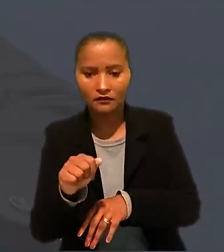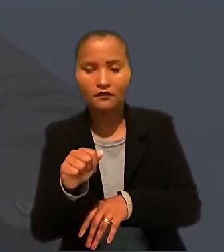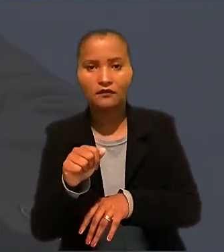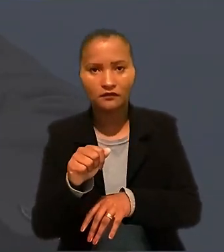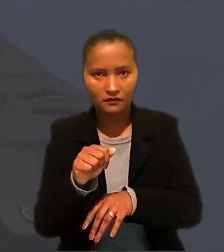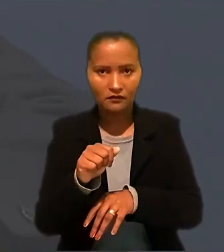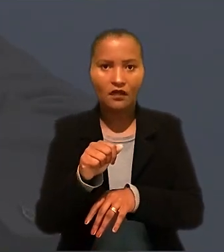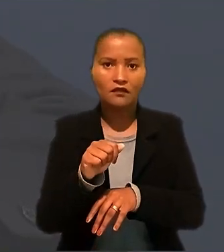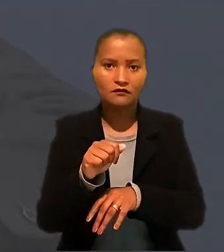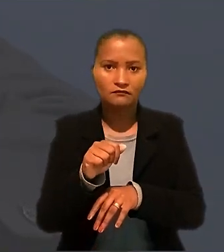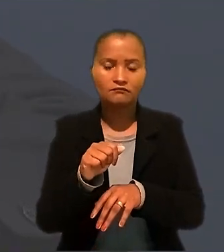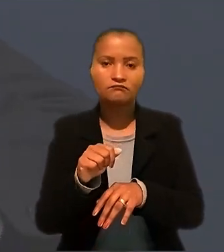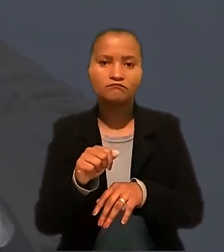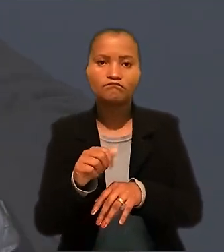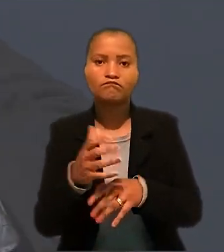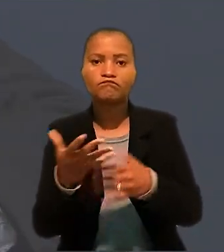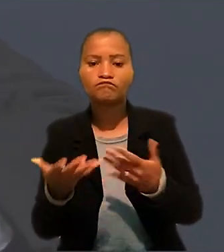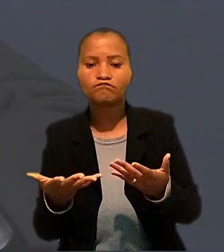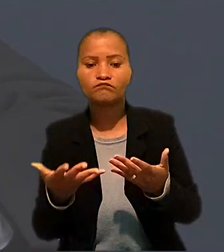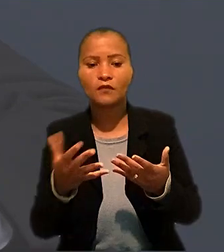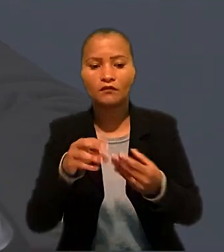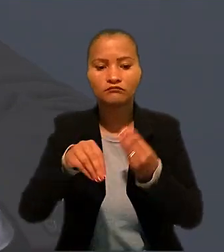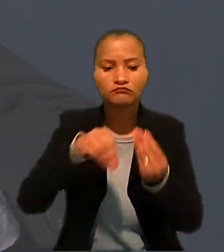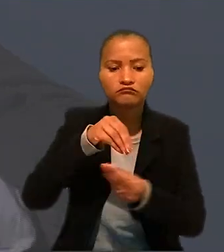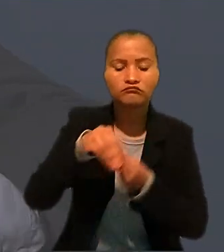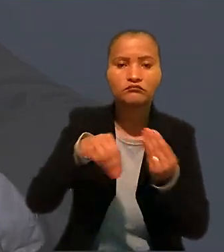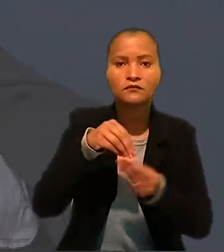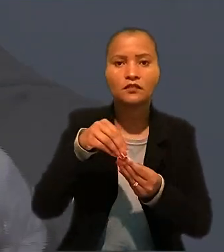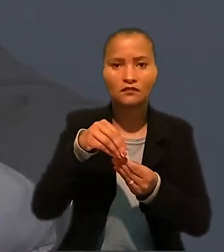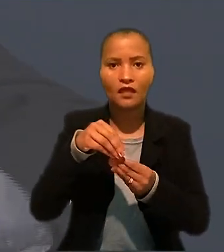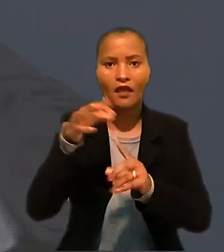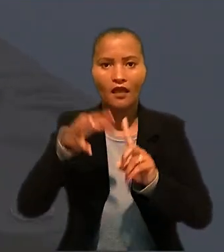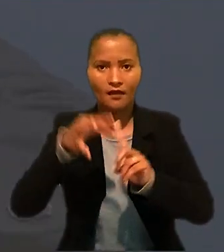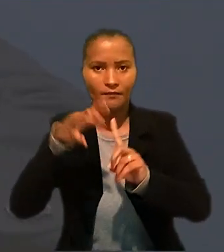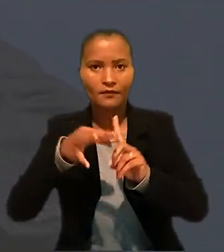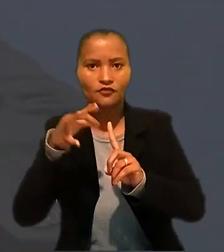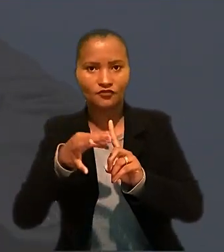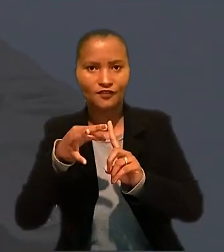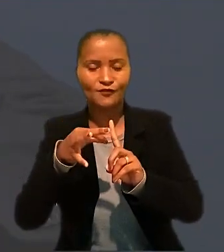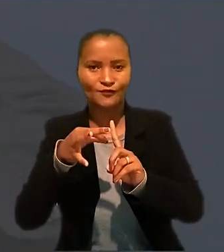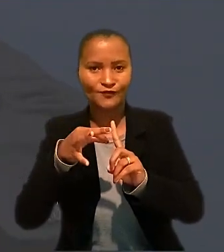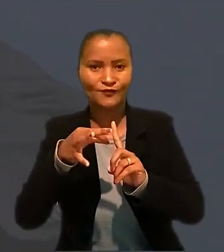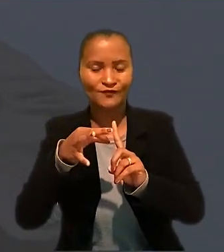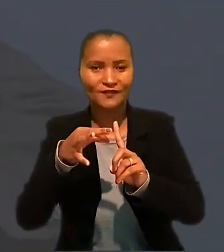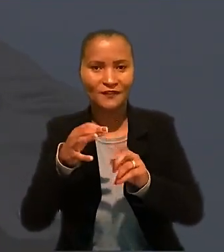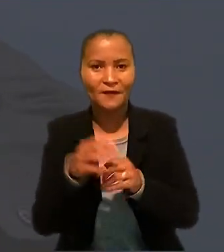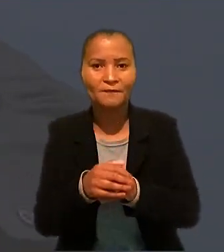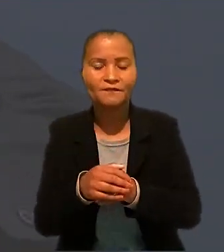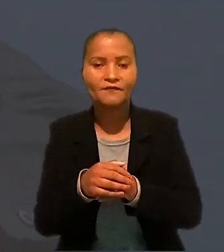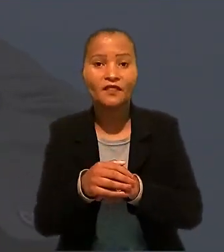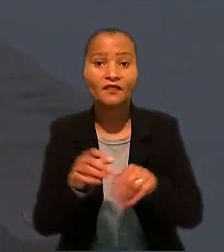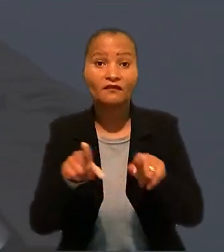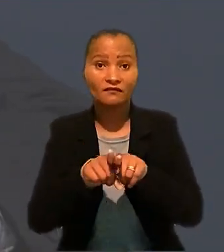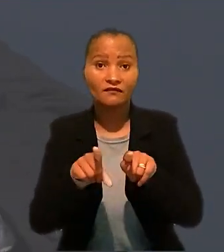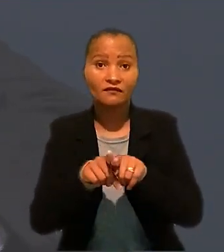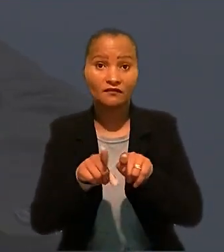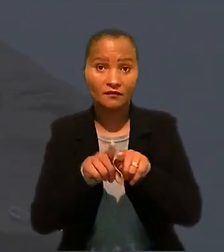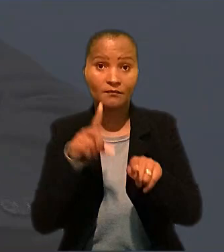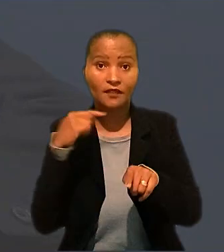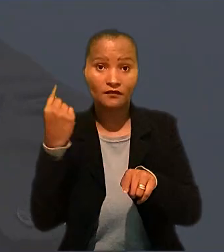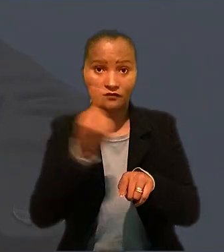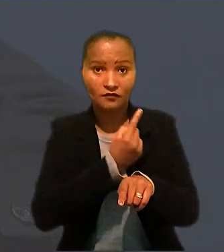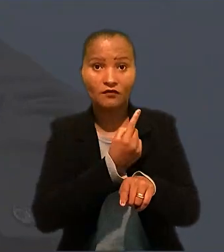vêm em prol de uma oxigenação da magistratura e que é a magistratura mais representativa da sua sociedade. Também